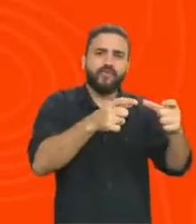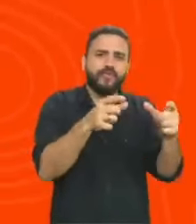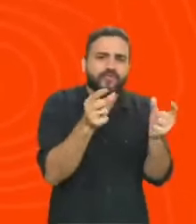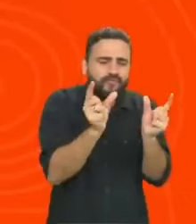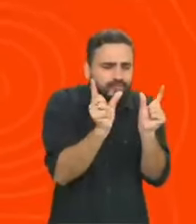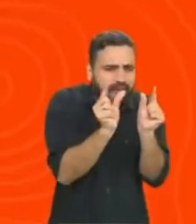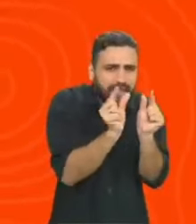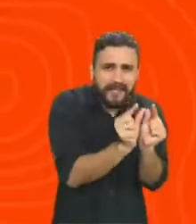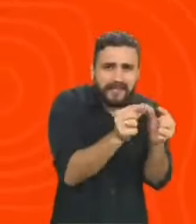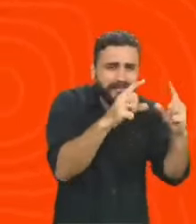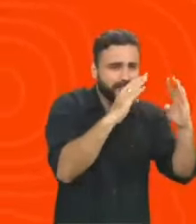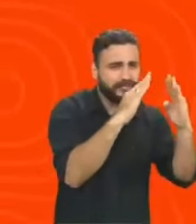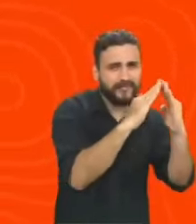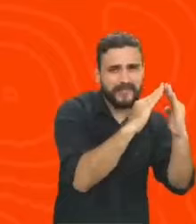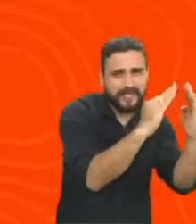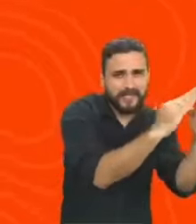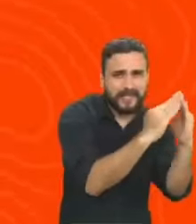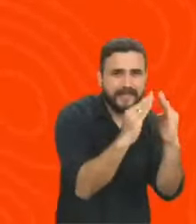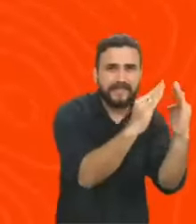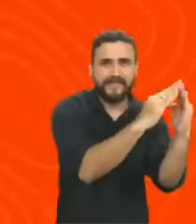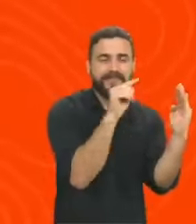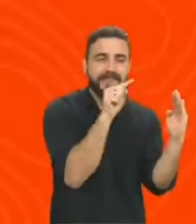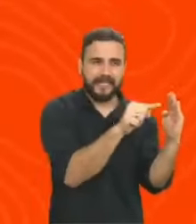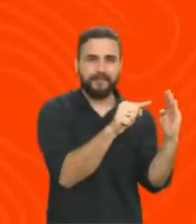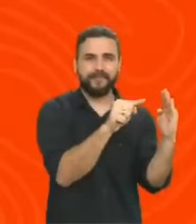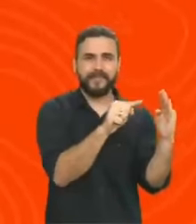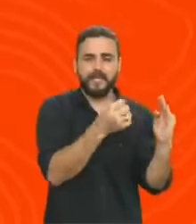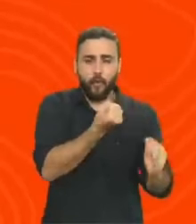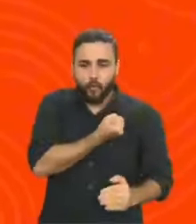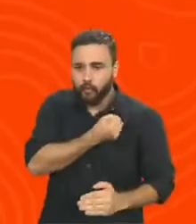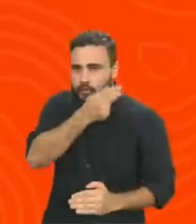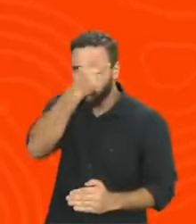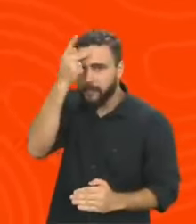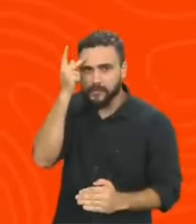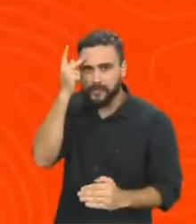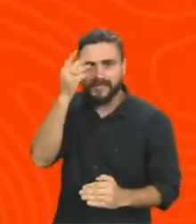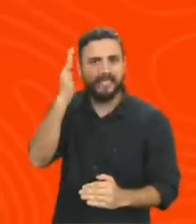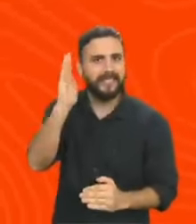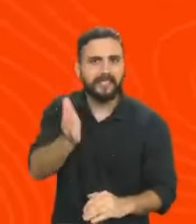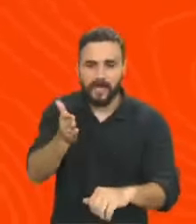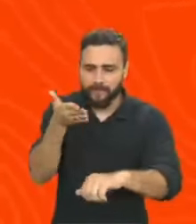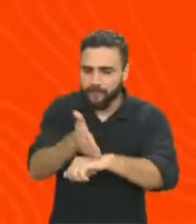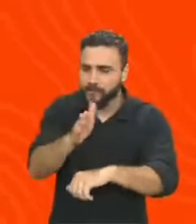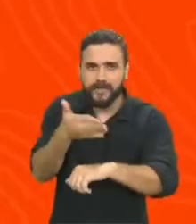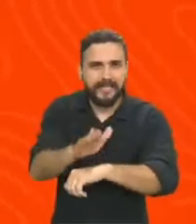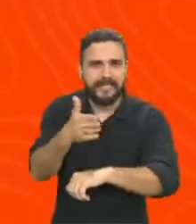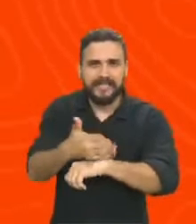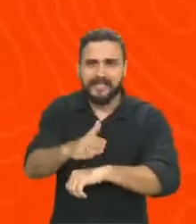mas o número de pessoas que já foram, pisaram e aprenderam, foram capacitados e já estão ao redor do mundo,